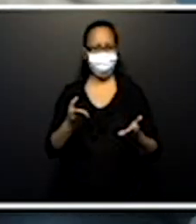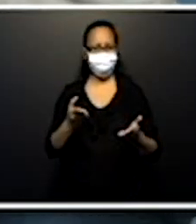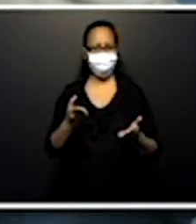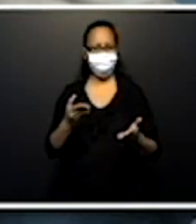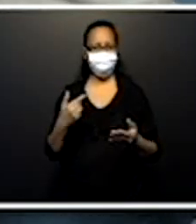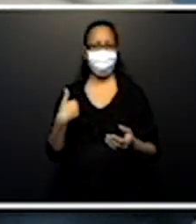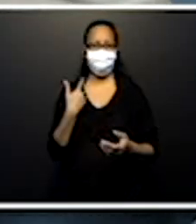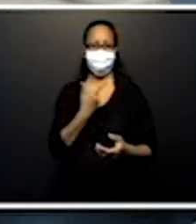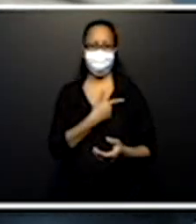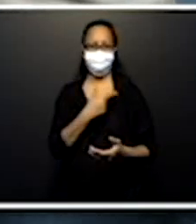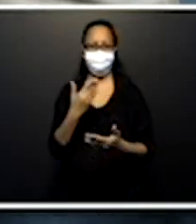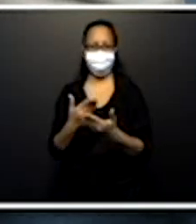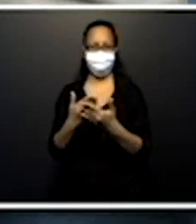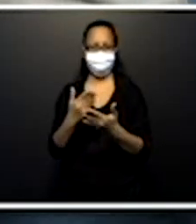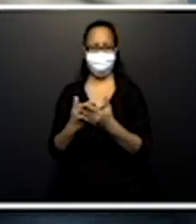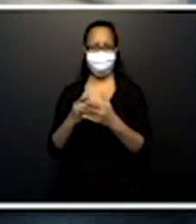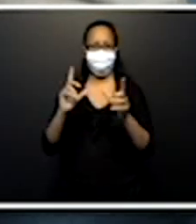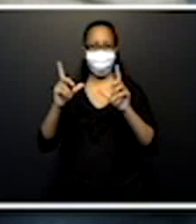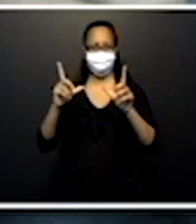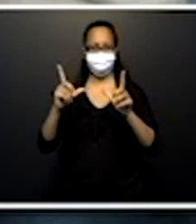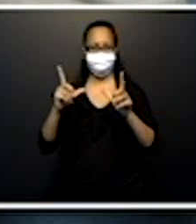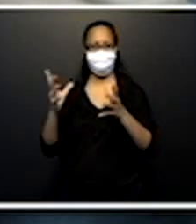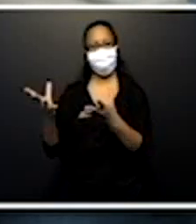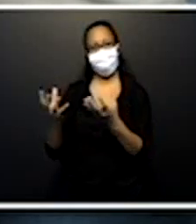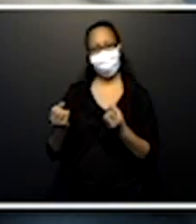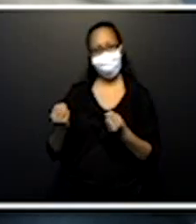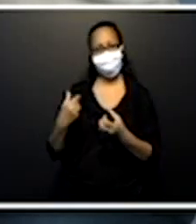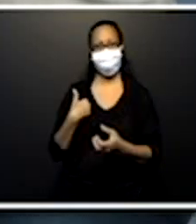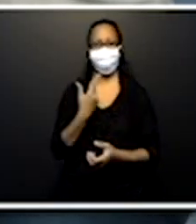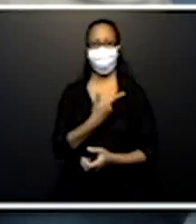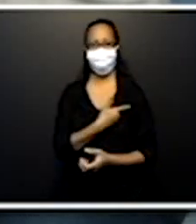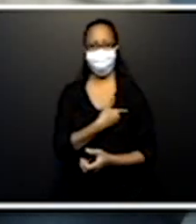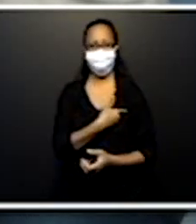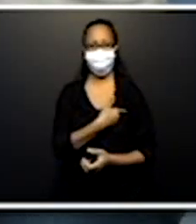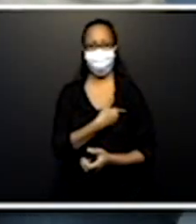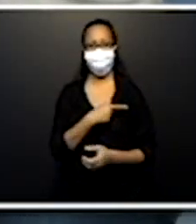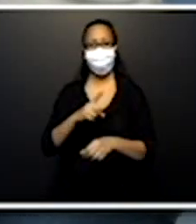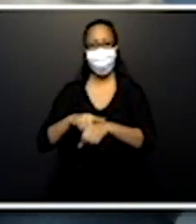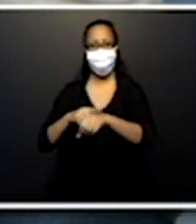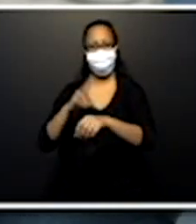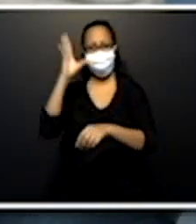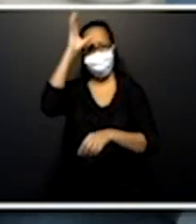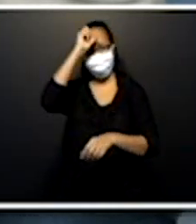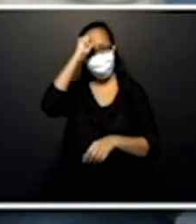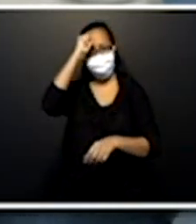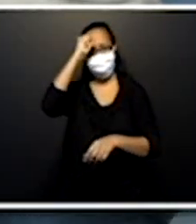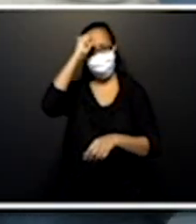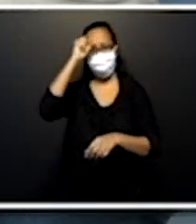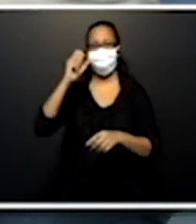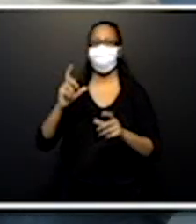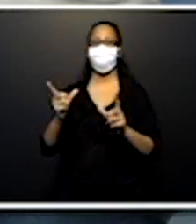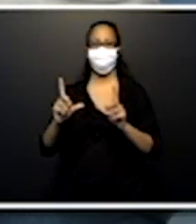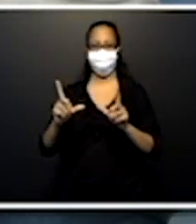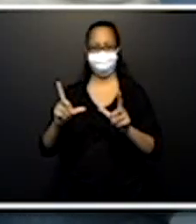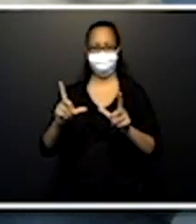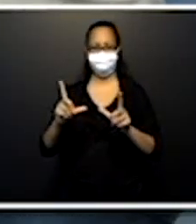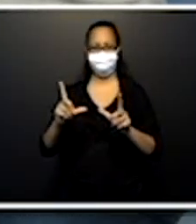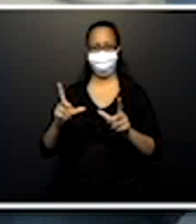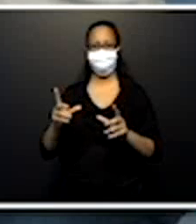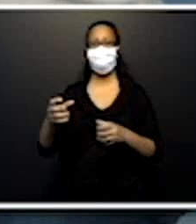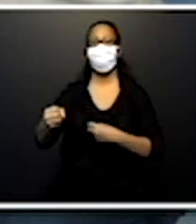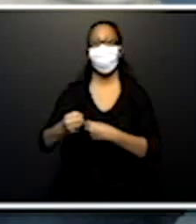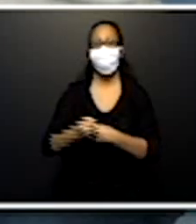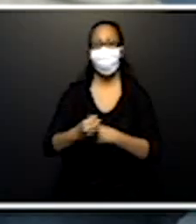uma videoaula. Sintam-se acolhidos por todos nós nesse momento de aprendizagem remota. Nós estaremos juntos chegando